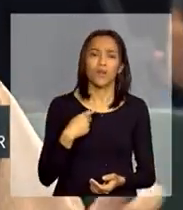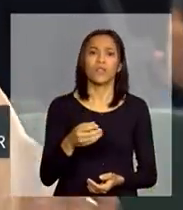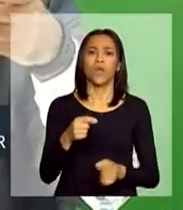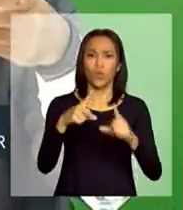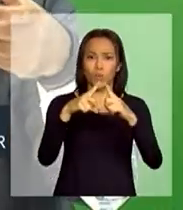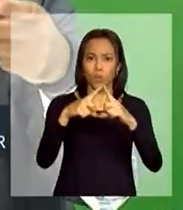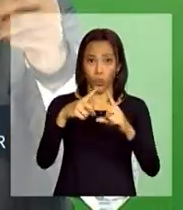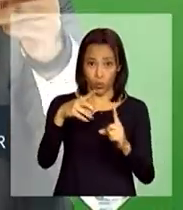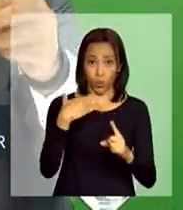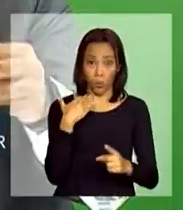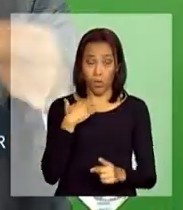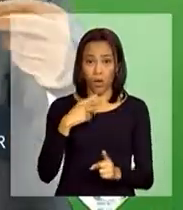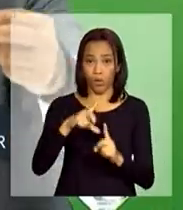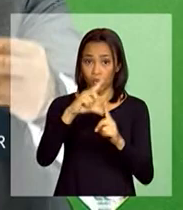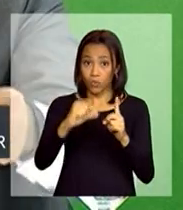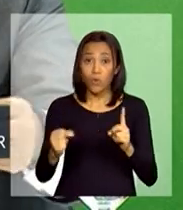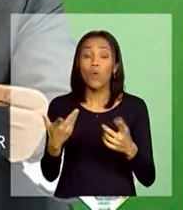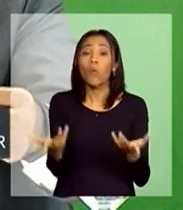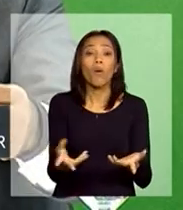exatamente